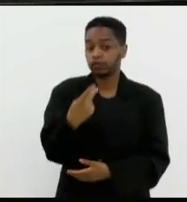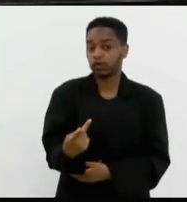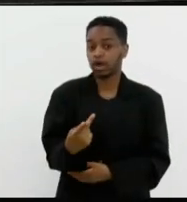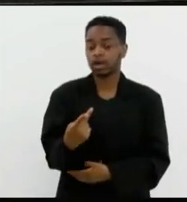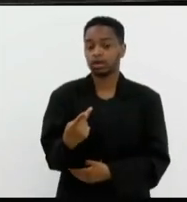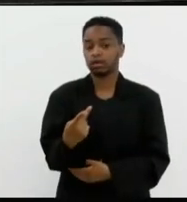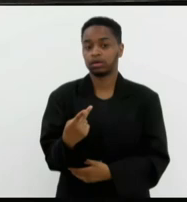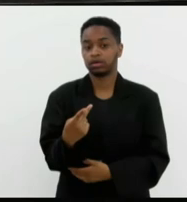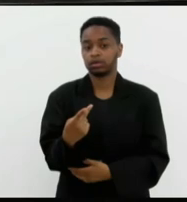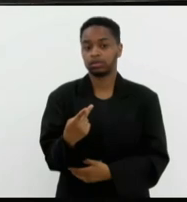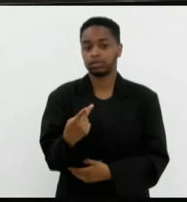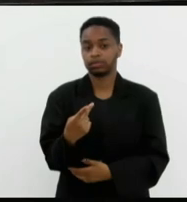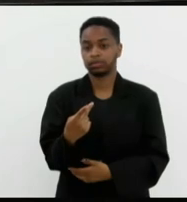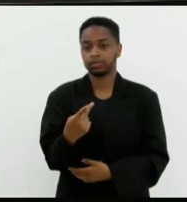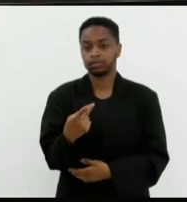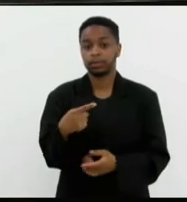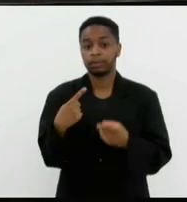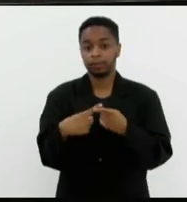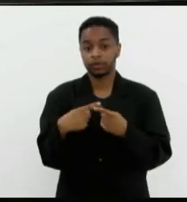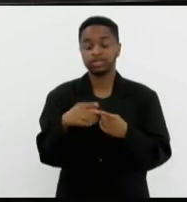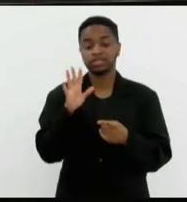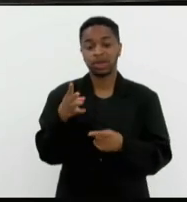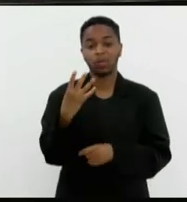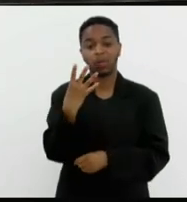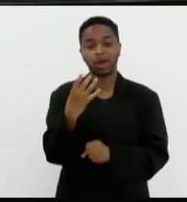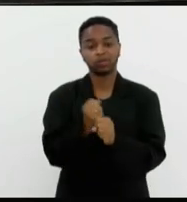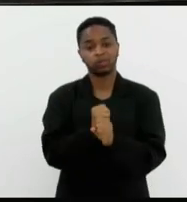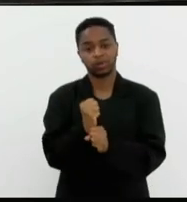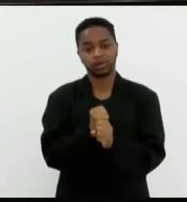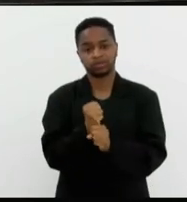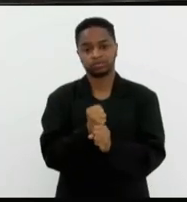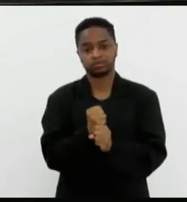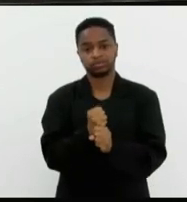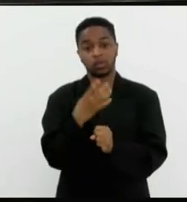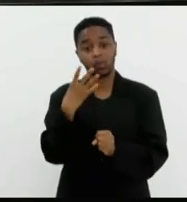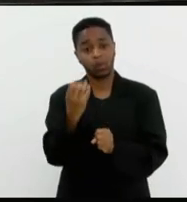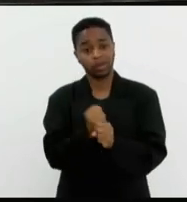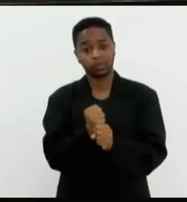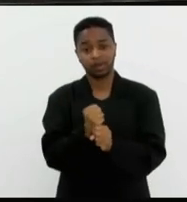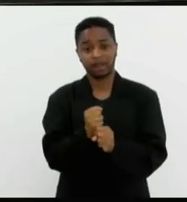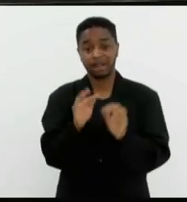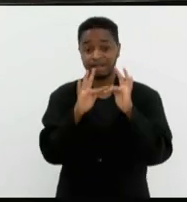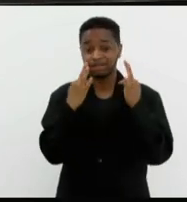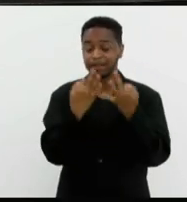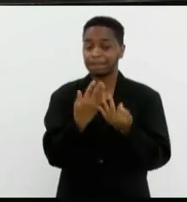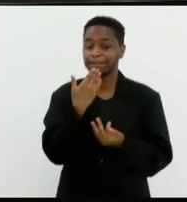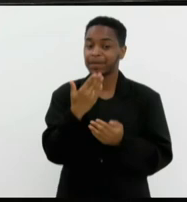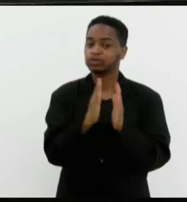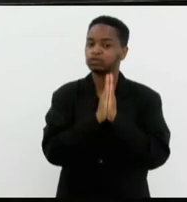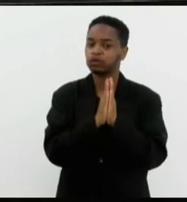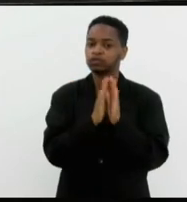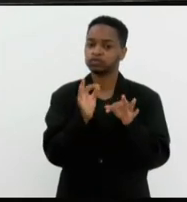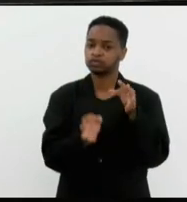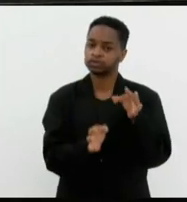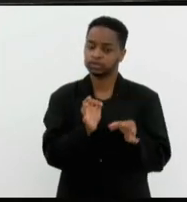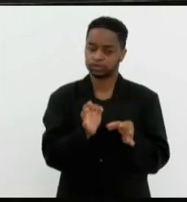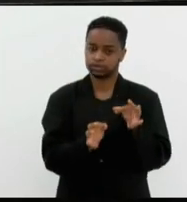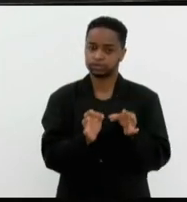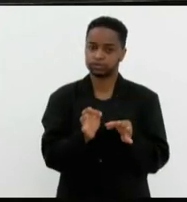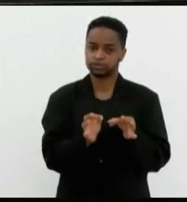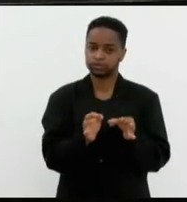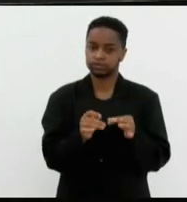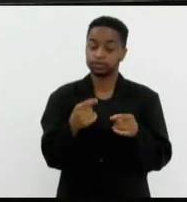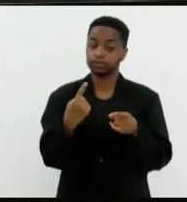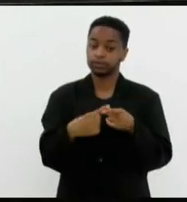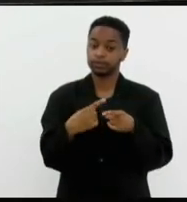porque são quatro anos em que a família pede justiça. Seus